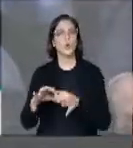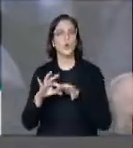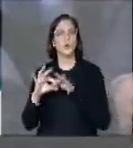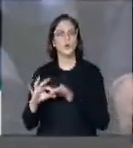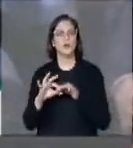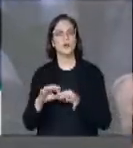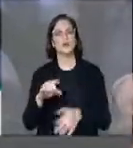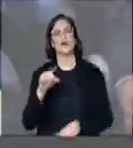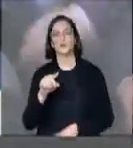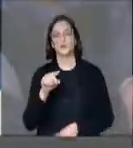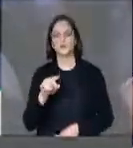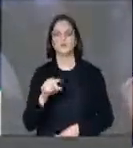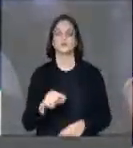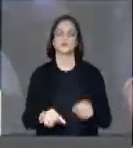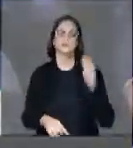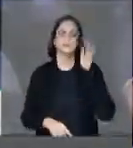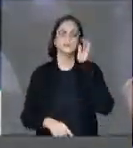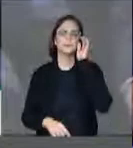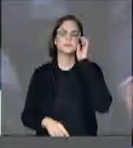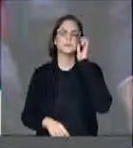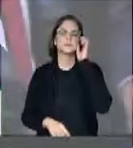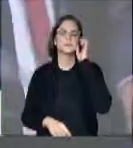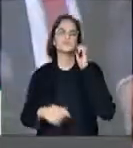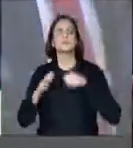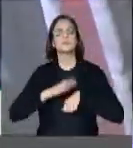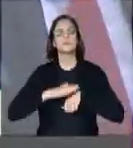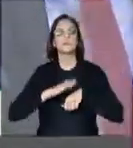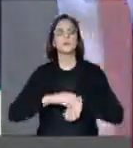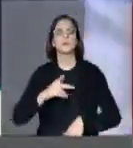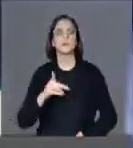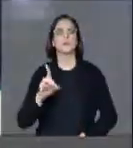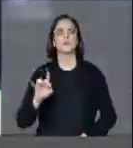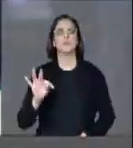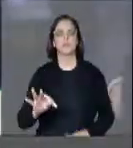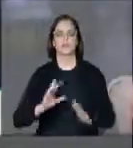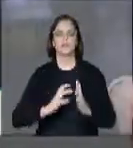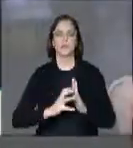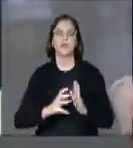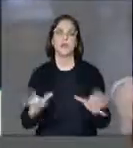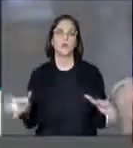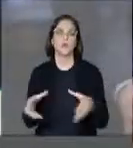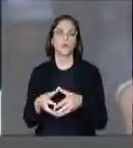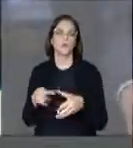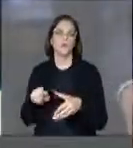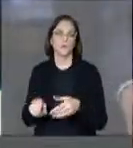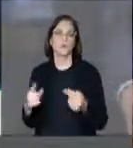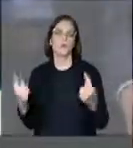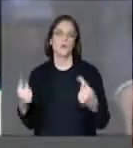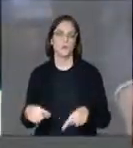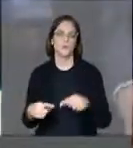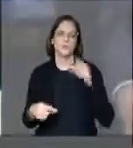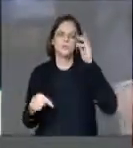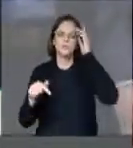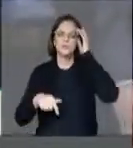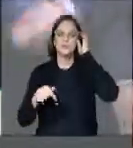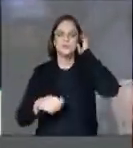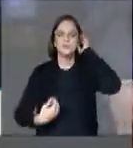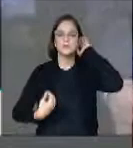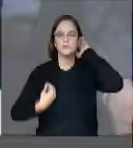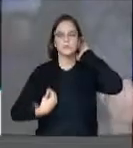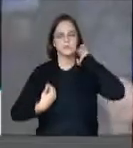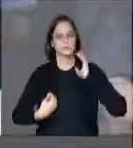dessa emenda aglutinativa do PDT, partido que integra a oposição nessa